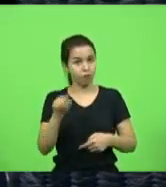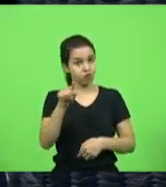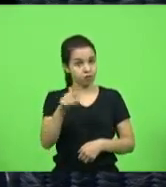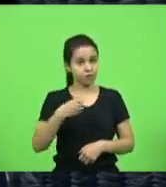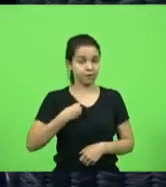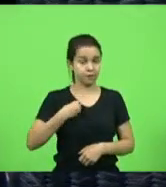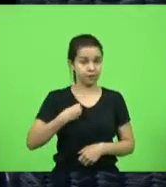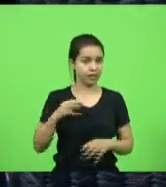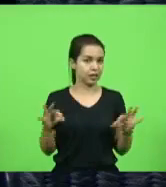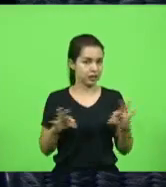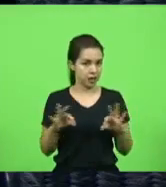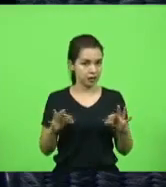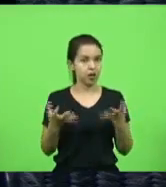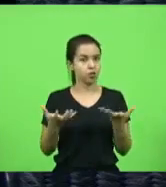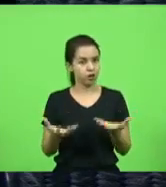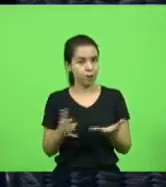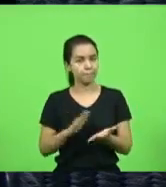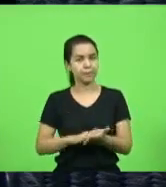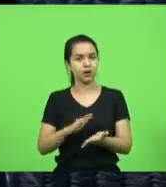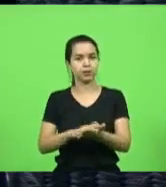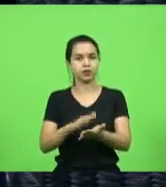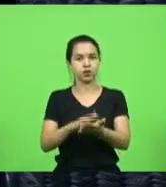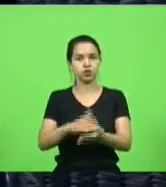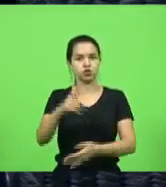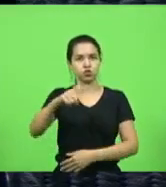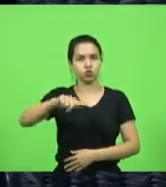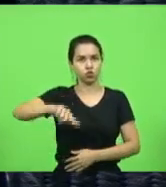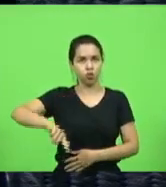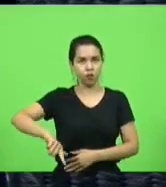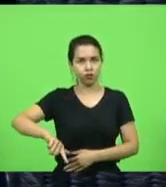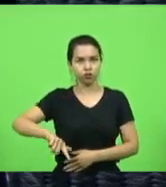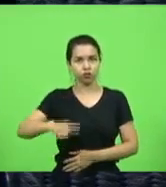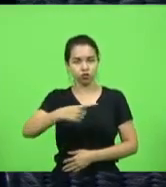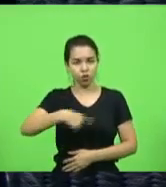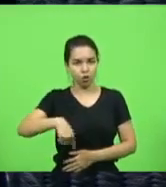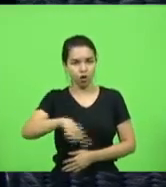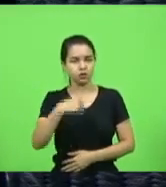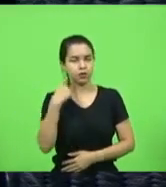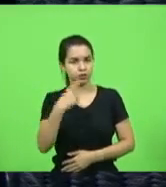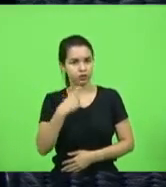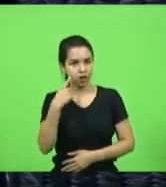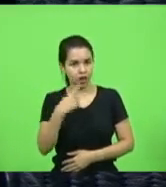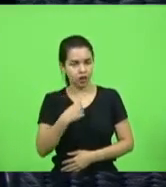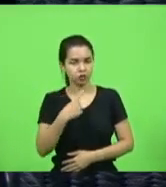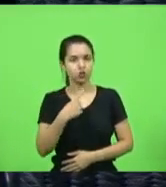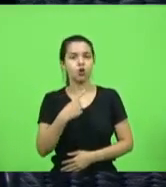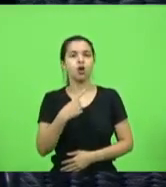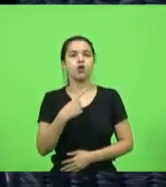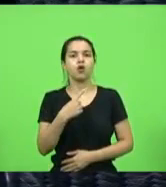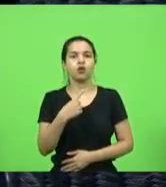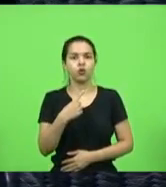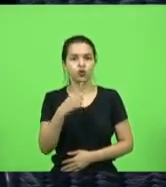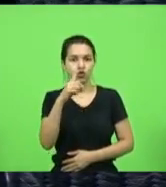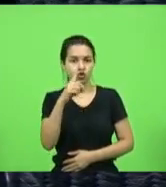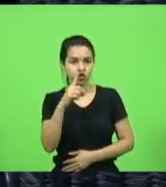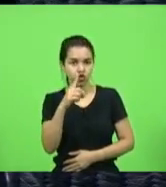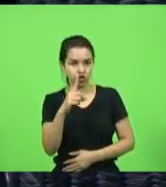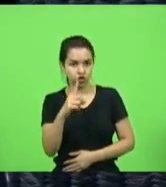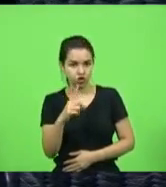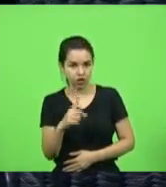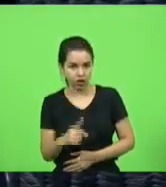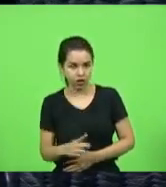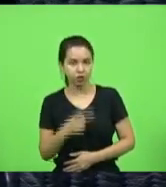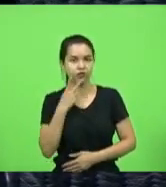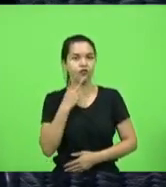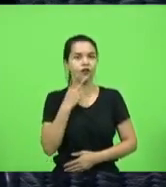queria parabenizá-lo por novamente nós, deputados, termos o direito de falar na tribuna. E faço